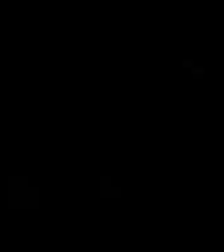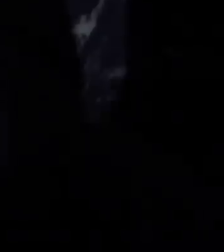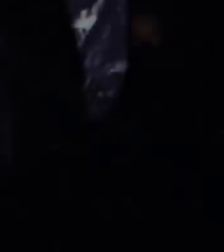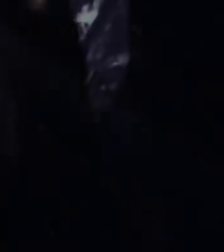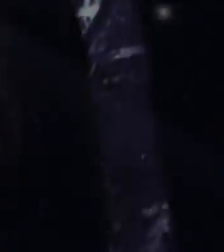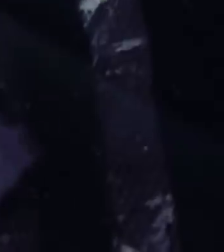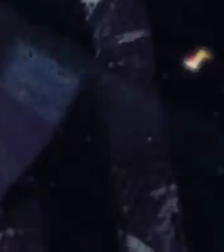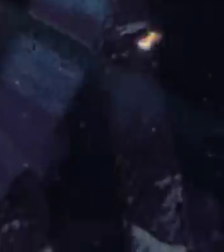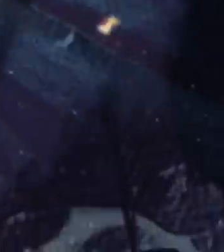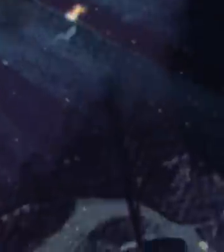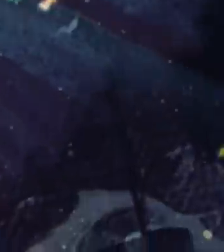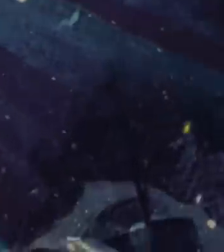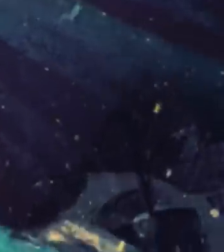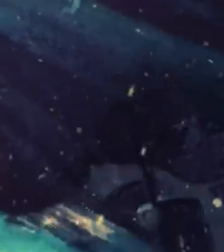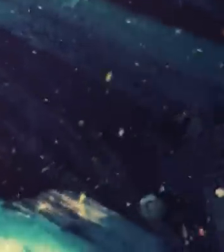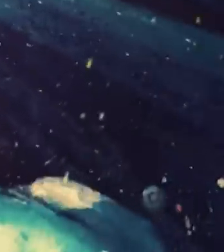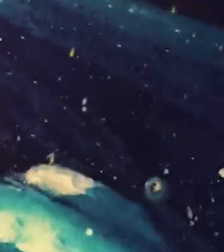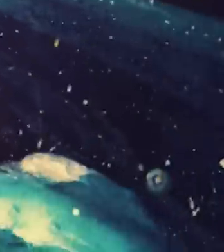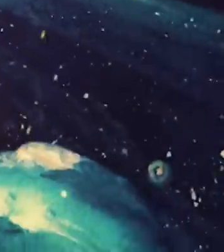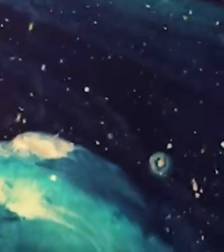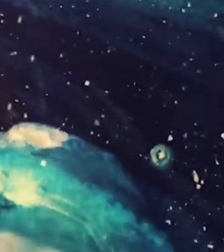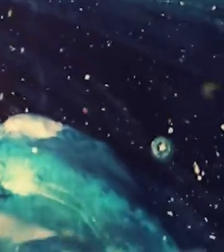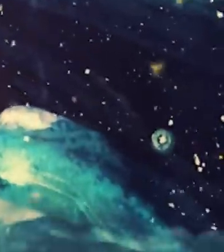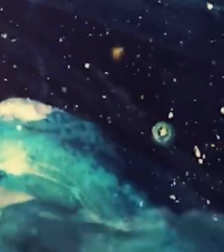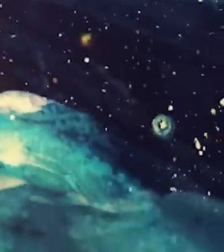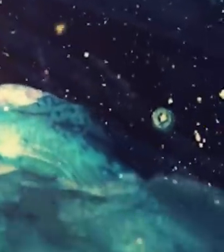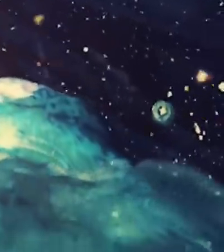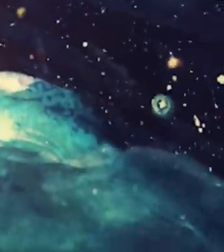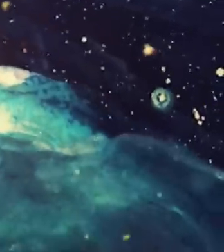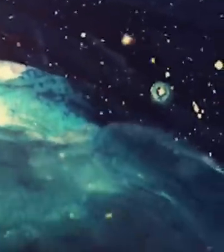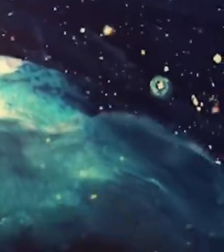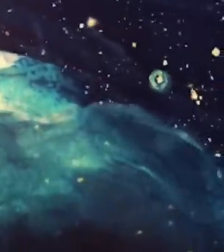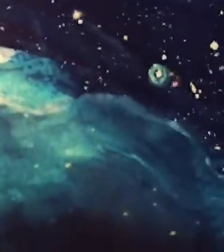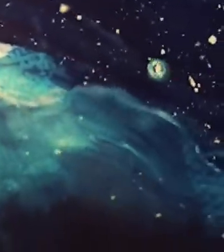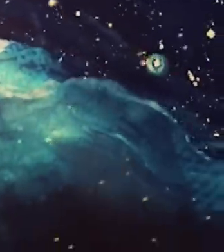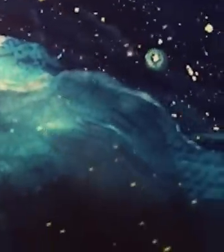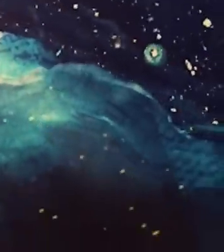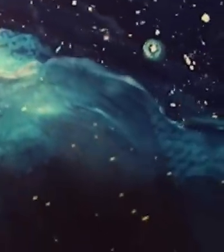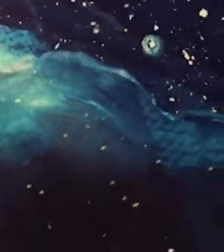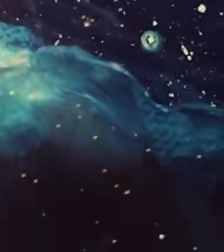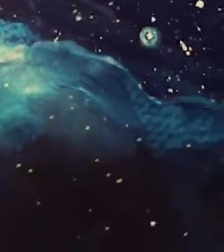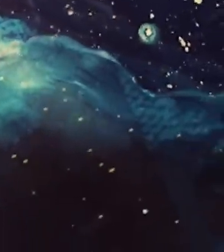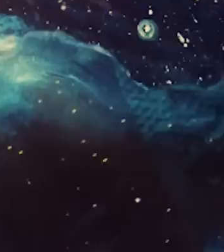E disse Deus: haja luz, e houve luz.